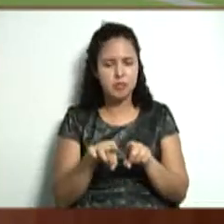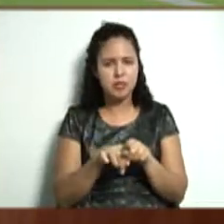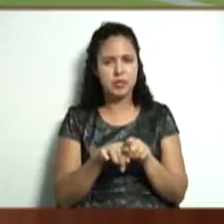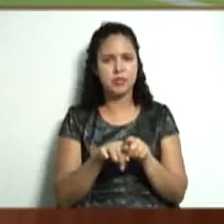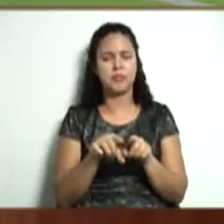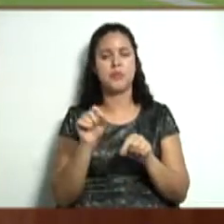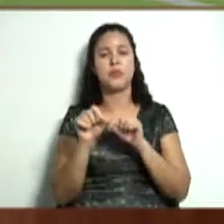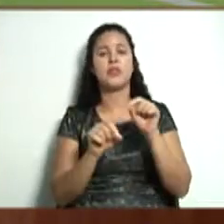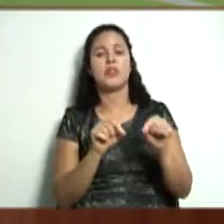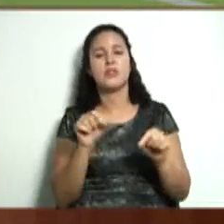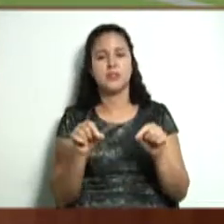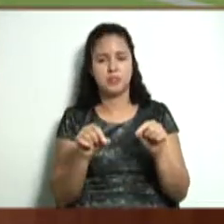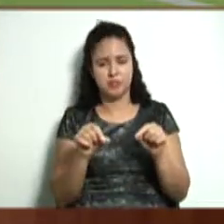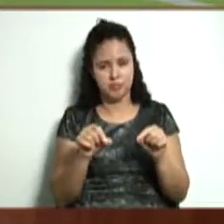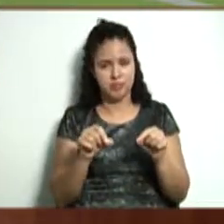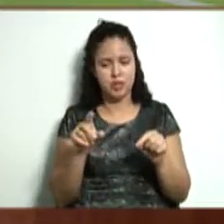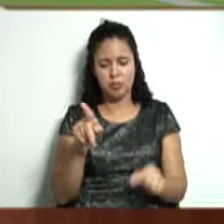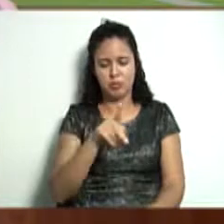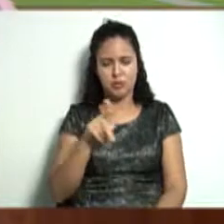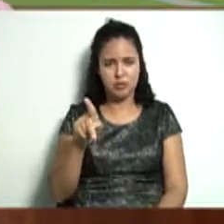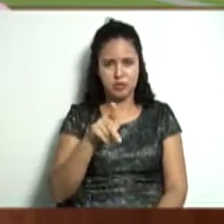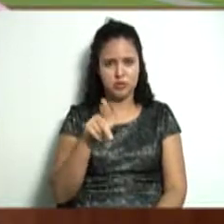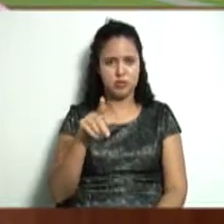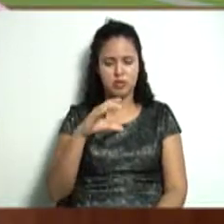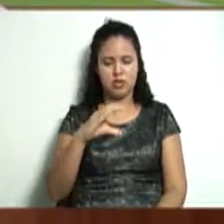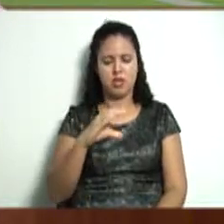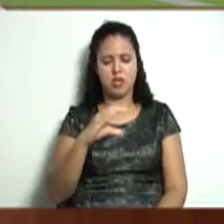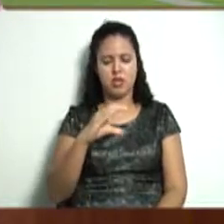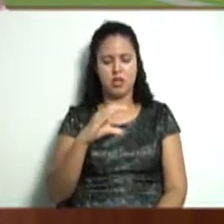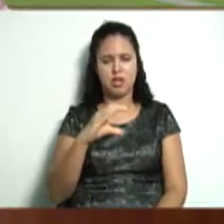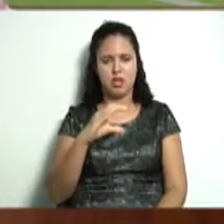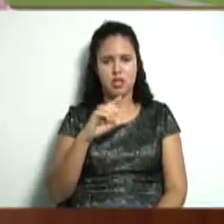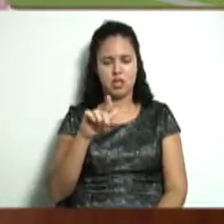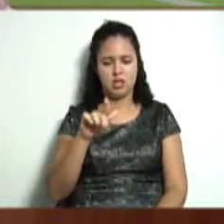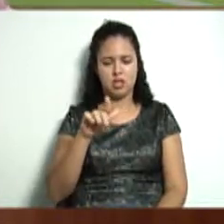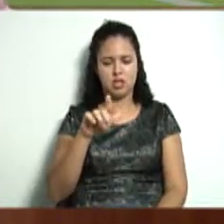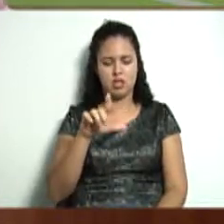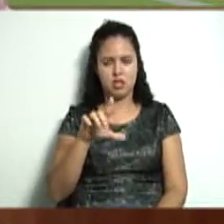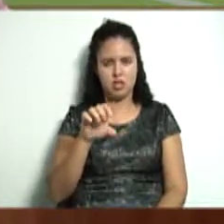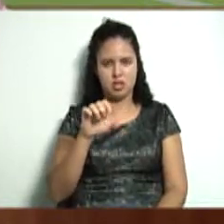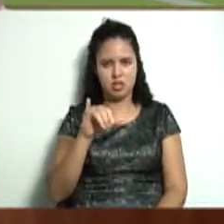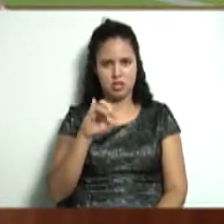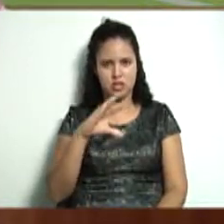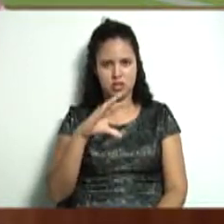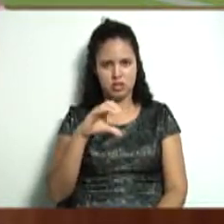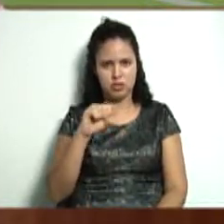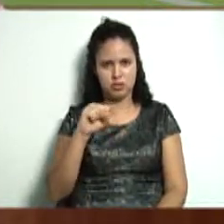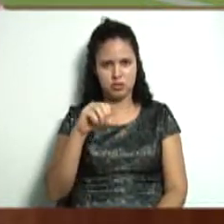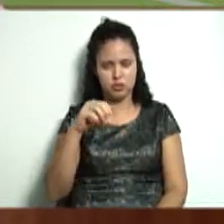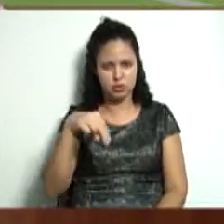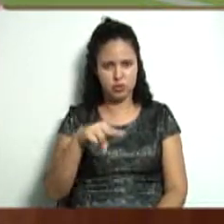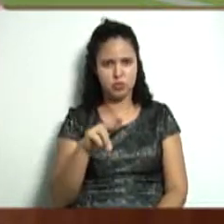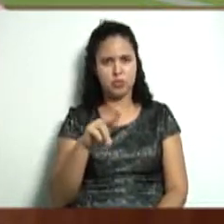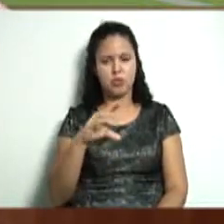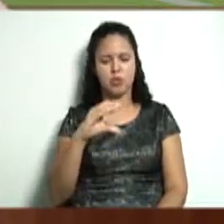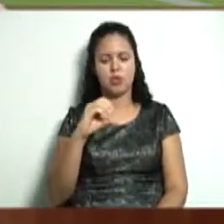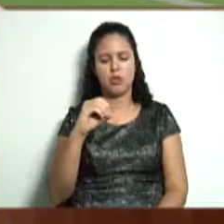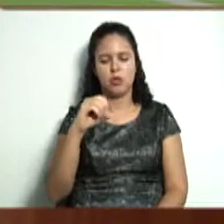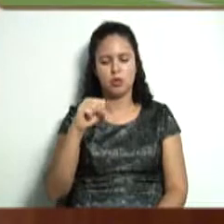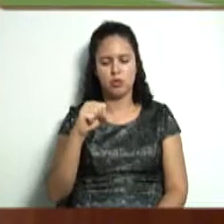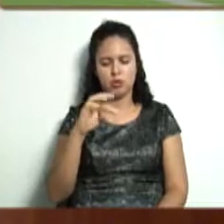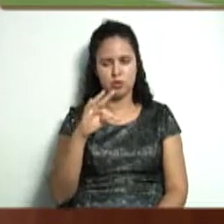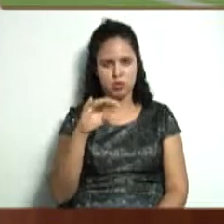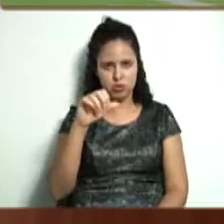e aqui o professor Gleison Costa, de Rolim de Moura também, a